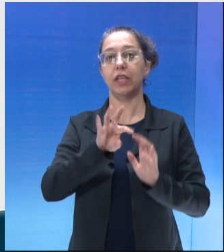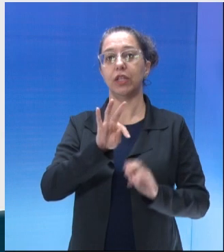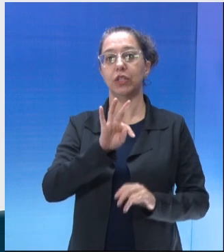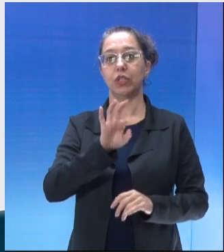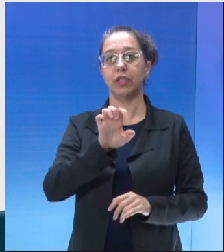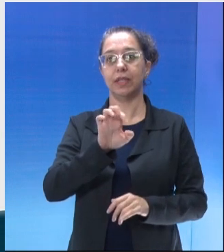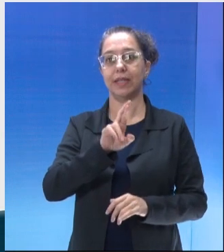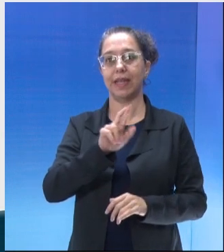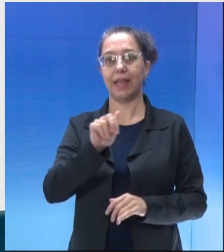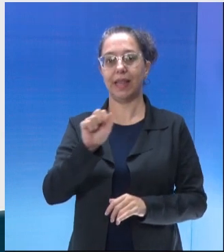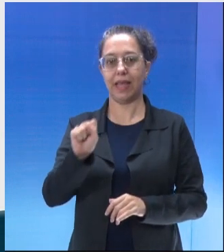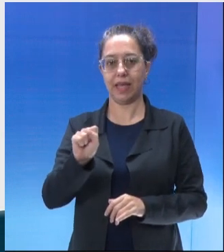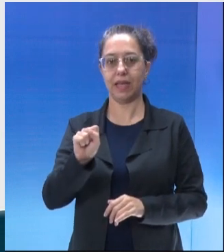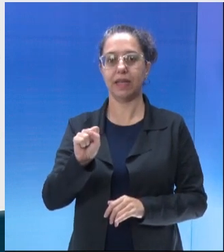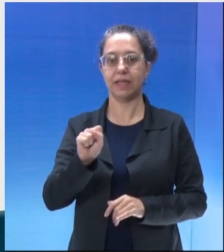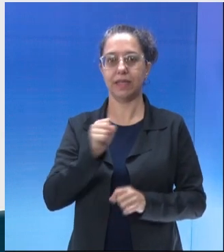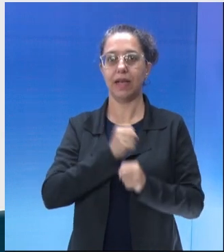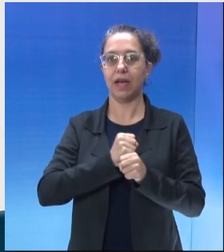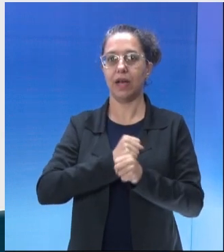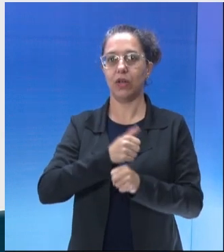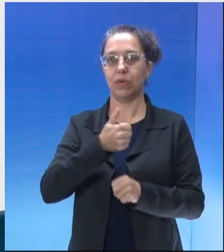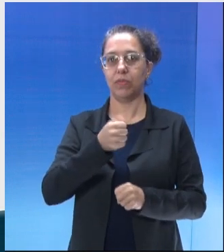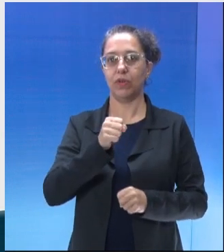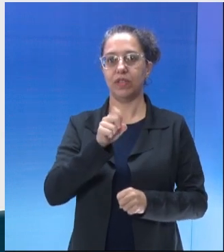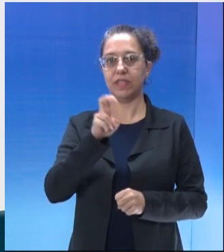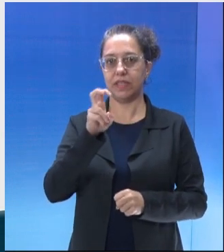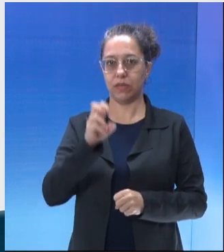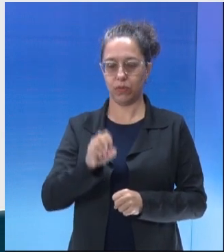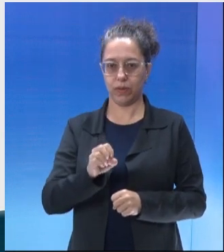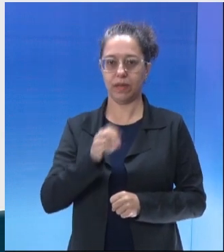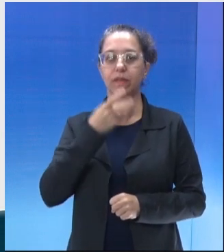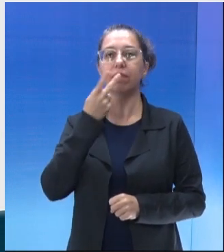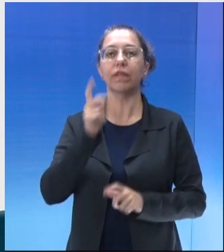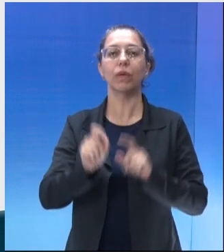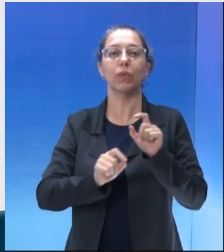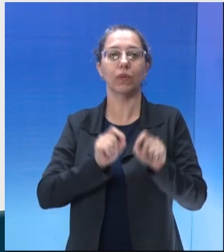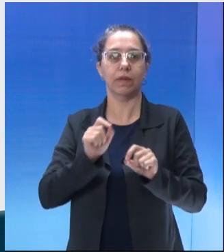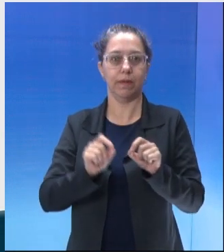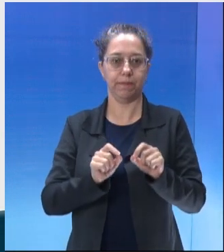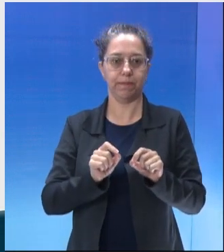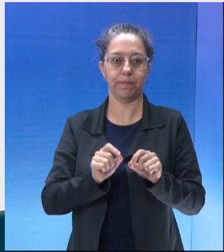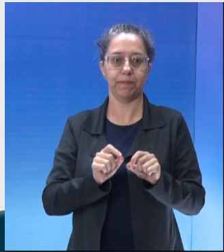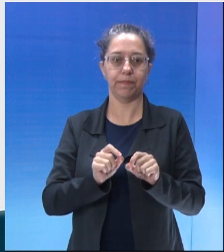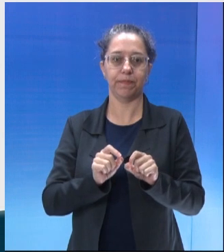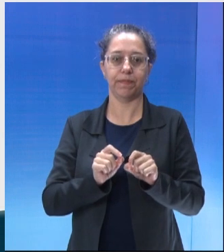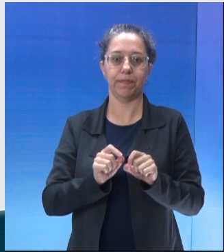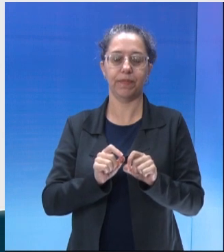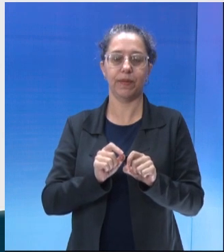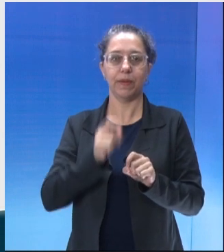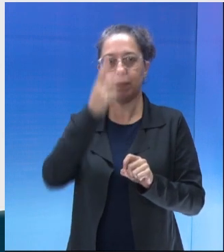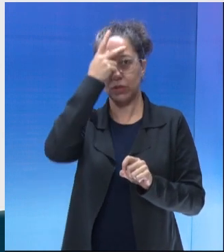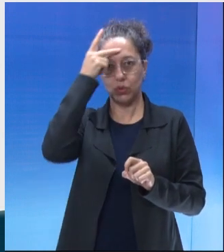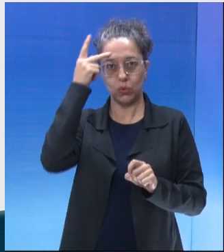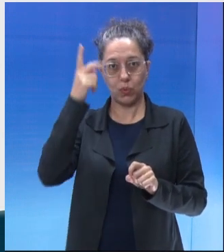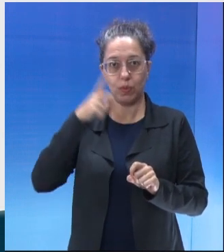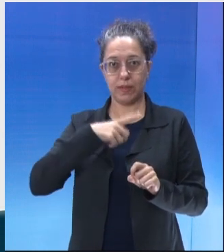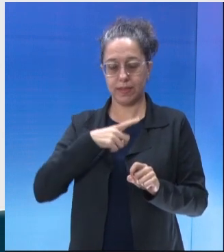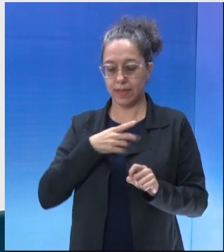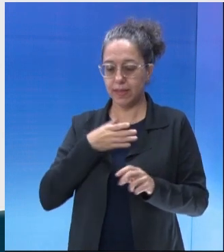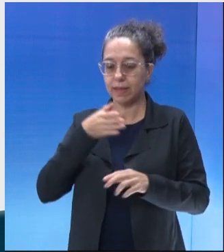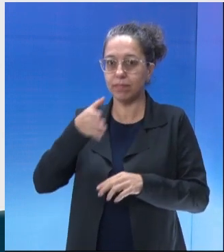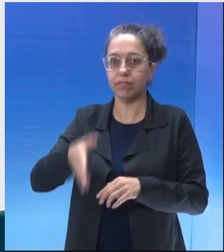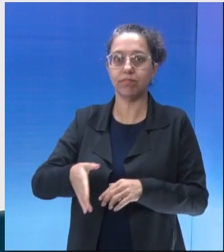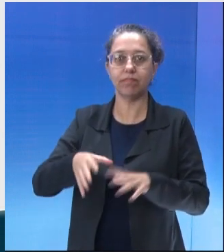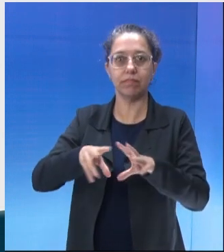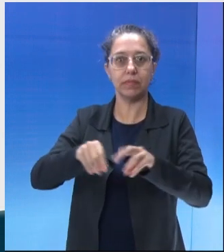O enunciado diz o seguinte: com a Lei de Terras de 1850, o acesso à terra só passou a ser possível